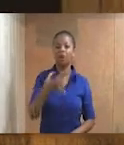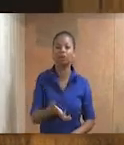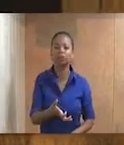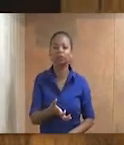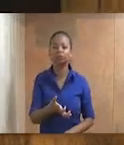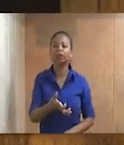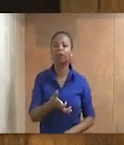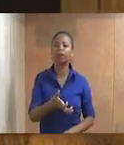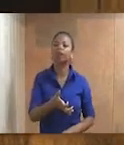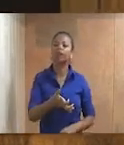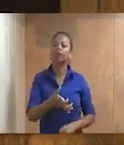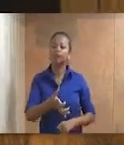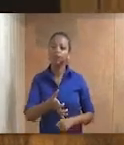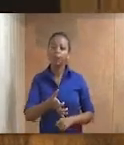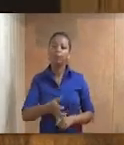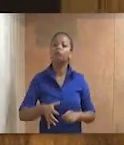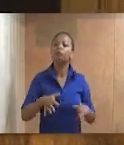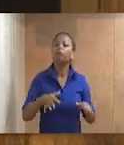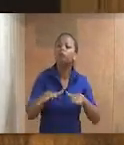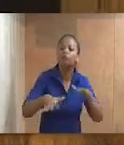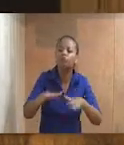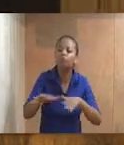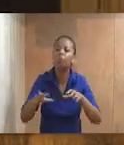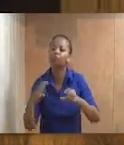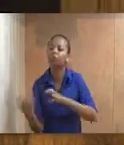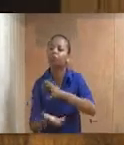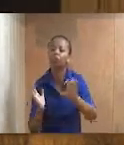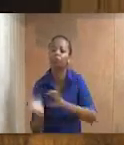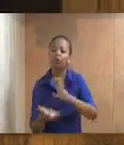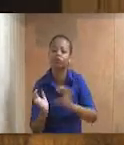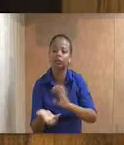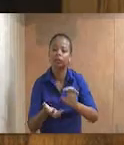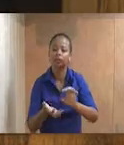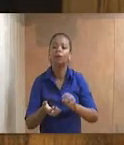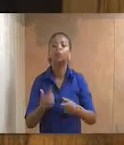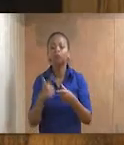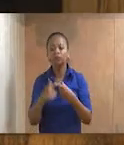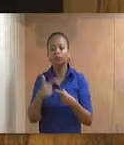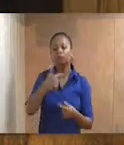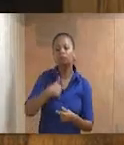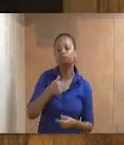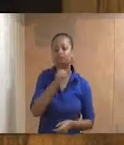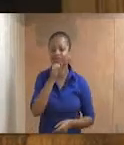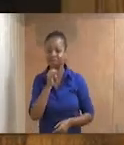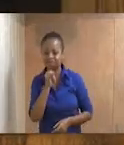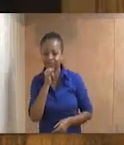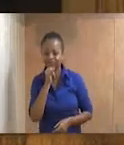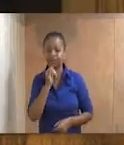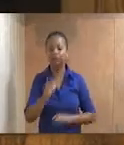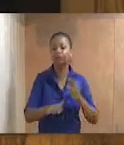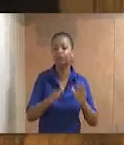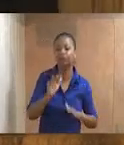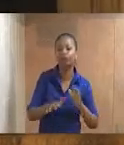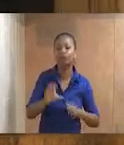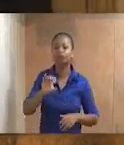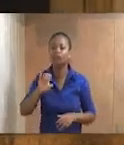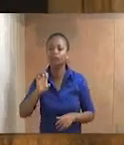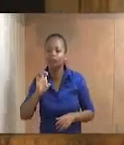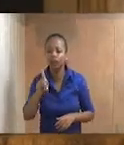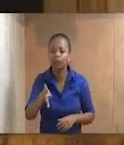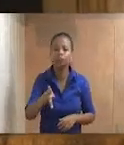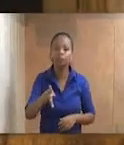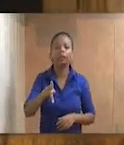base, fazer esse movimento. É isso que me entristece. O CEP